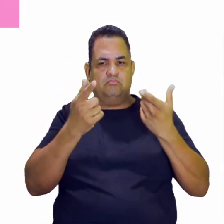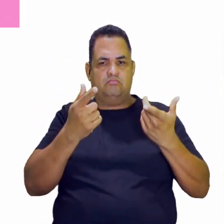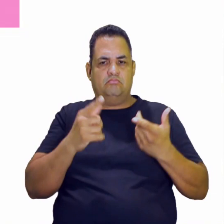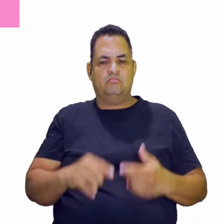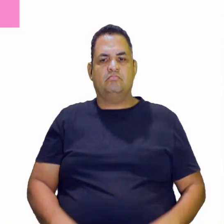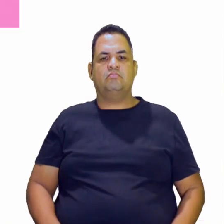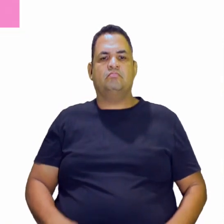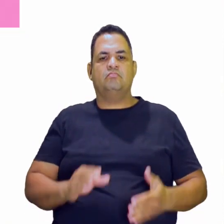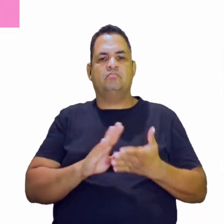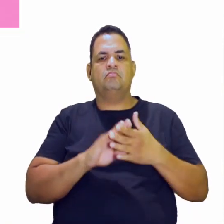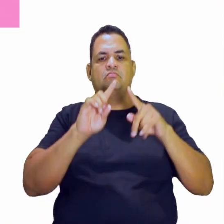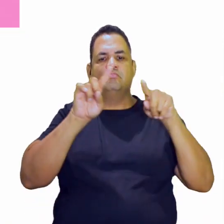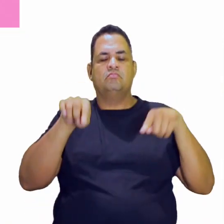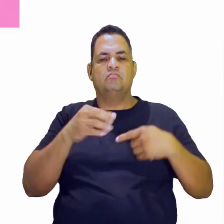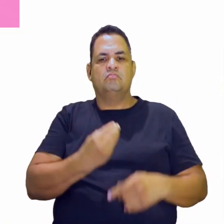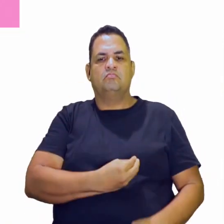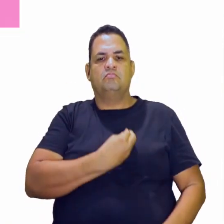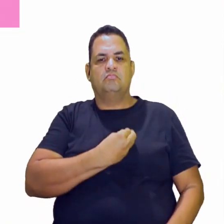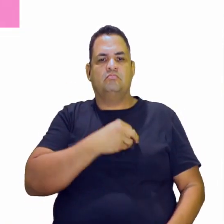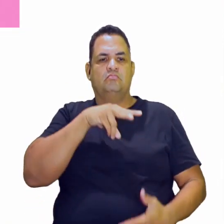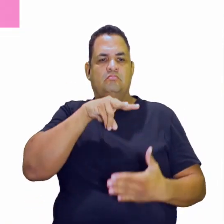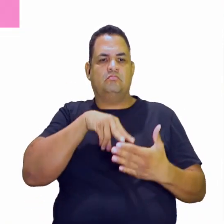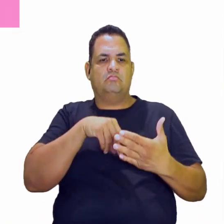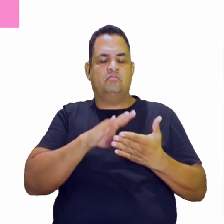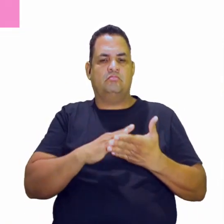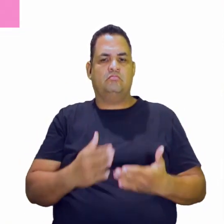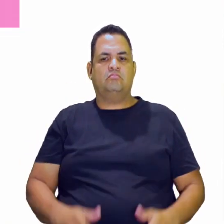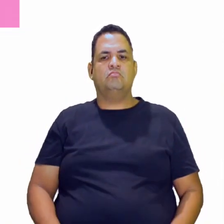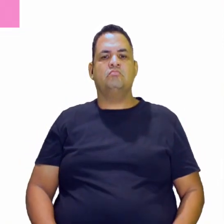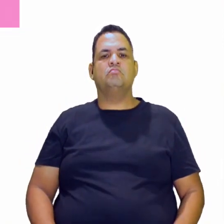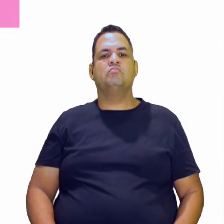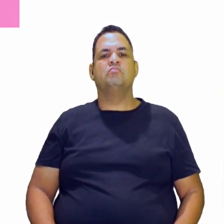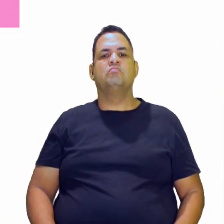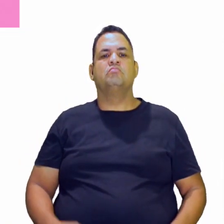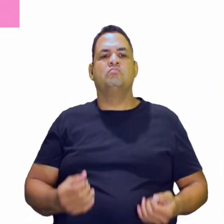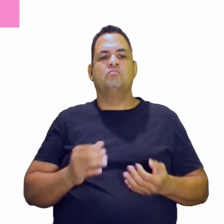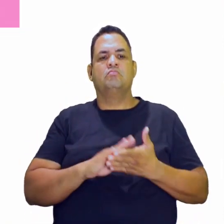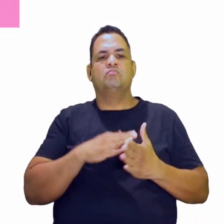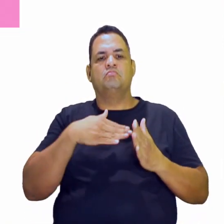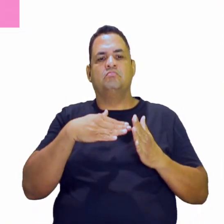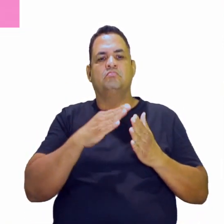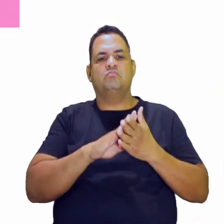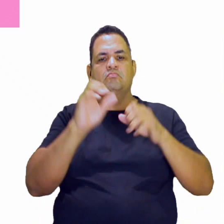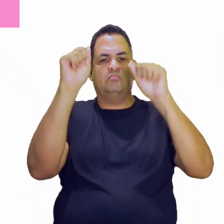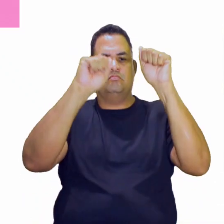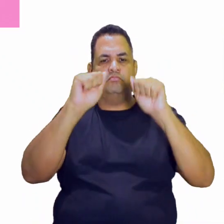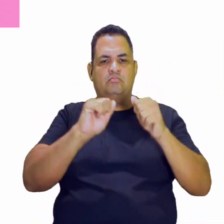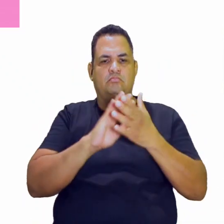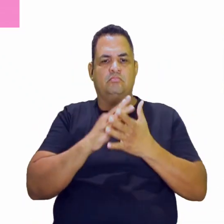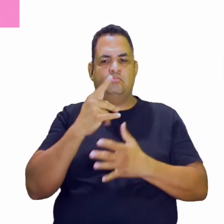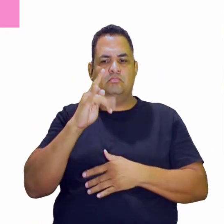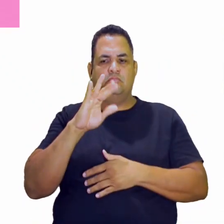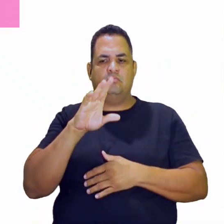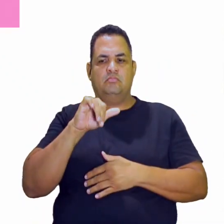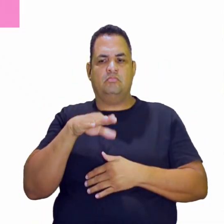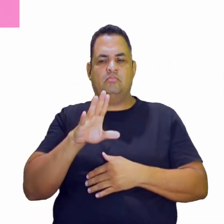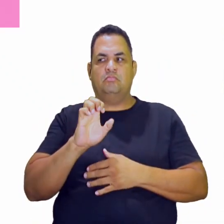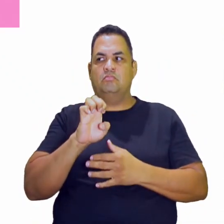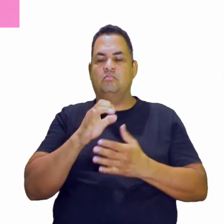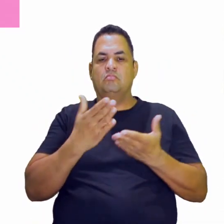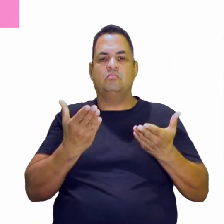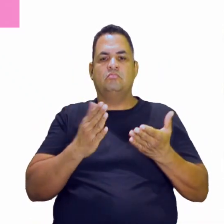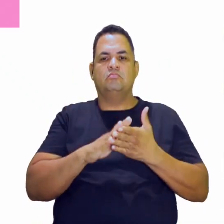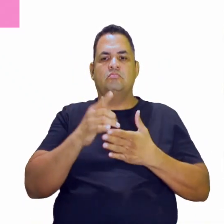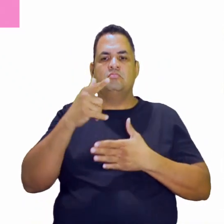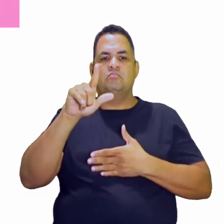isso. Quadro vivo, fazer uma releitura de uma obra de arte, que pode ser pintura, escultura ou uma performance,